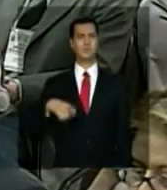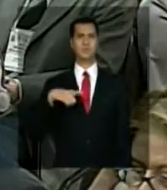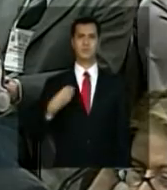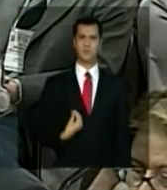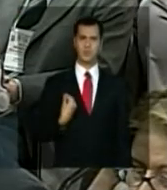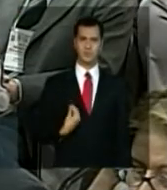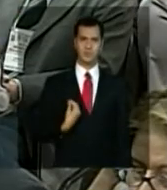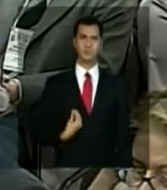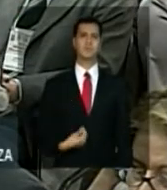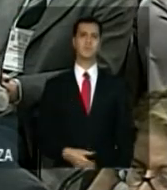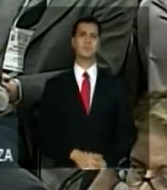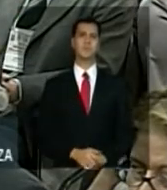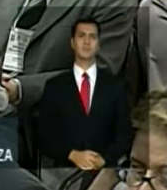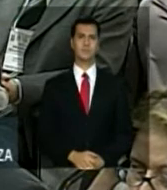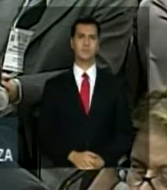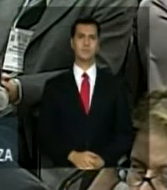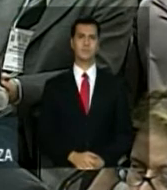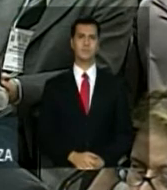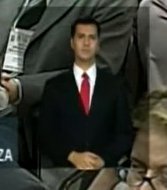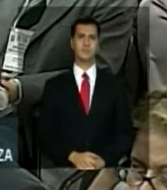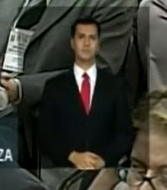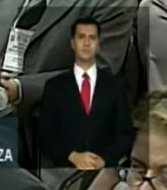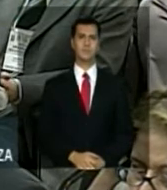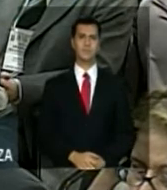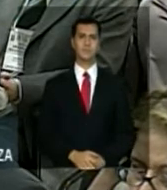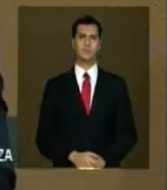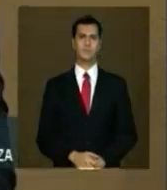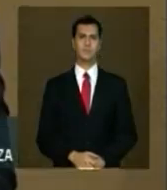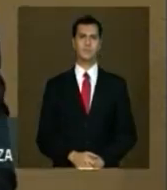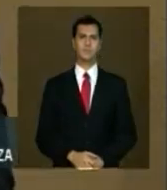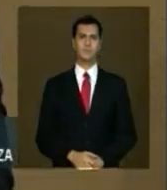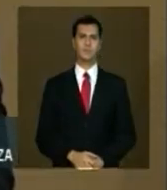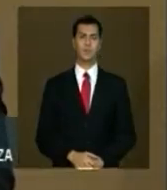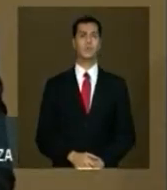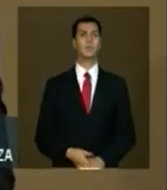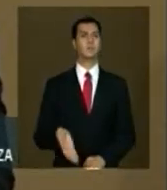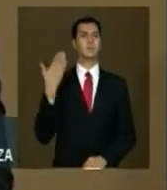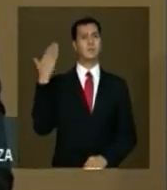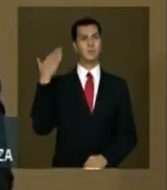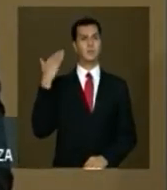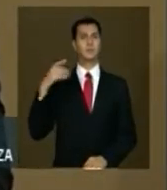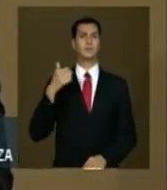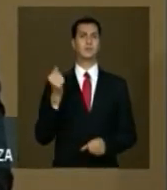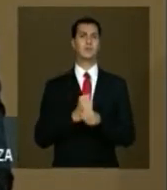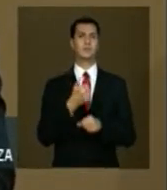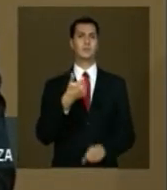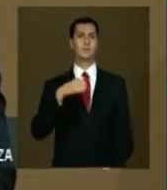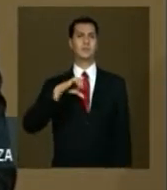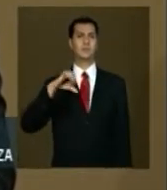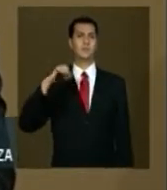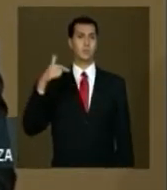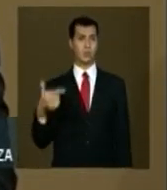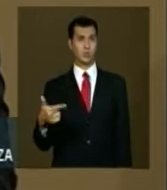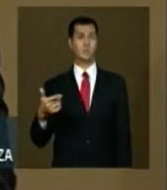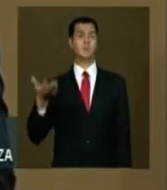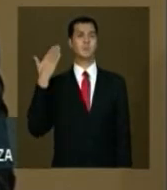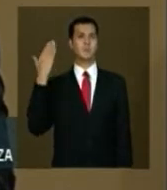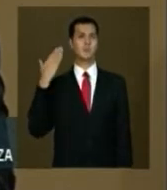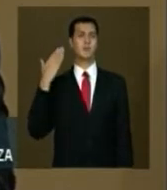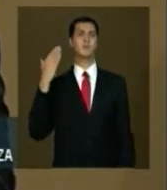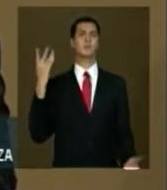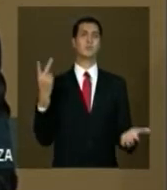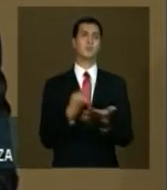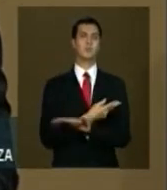96 a conferência de Copenhague sobre desenvolvimento social sacramentou a importância dos aspectos social e humano do